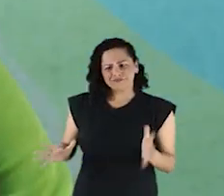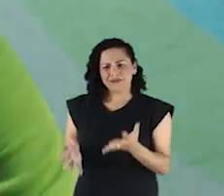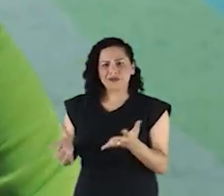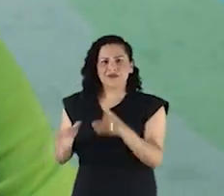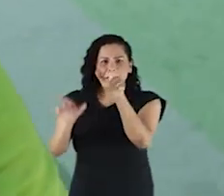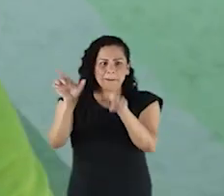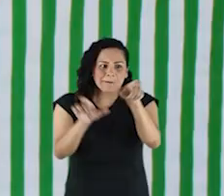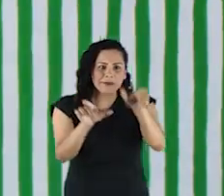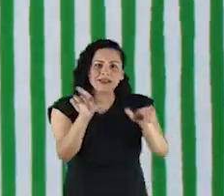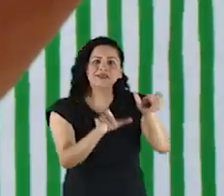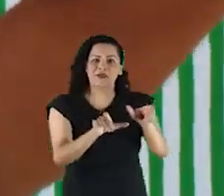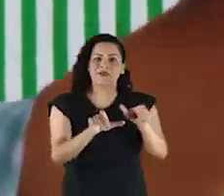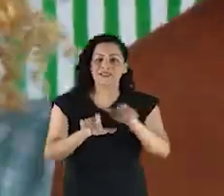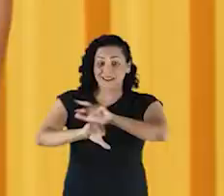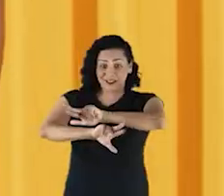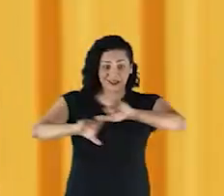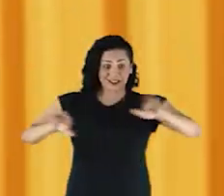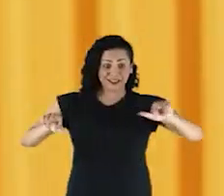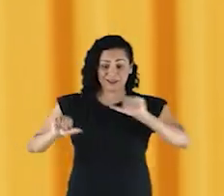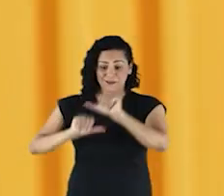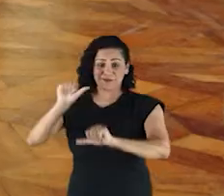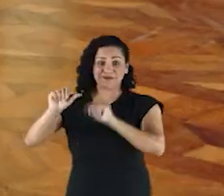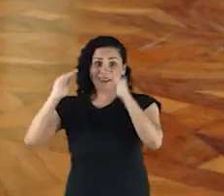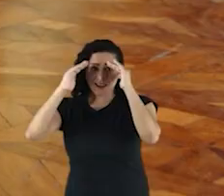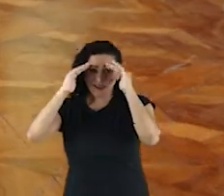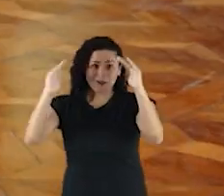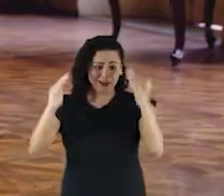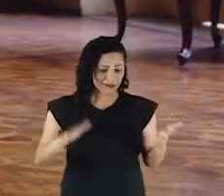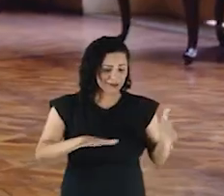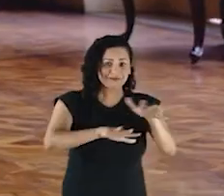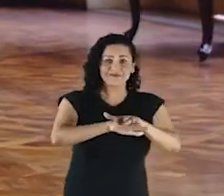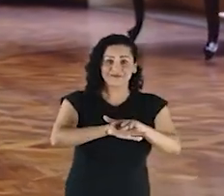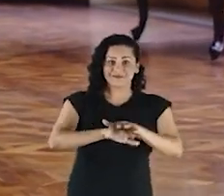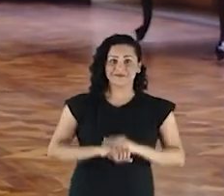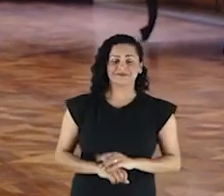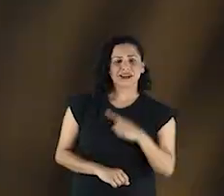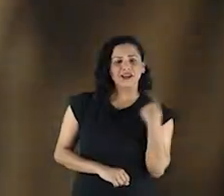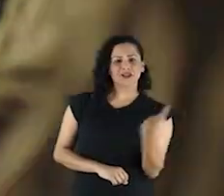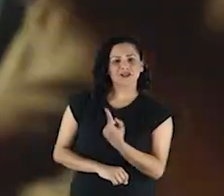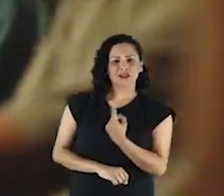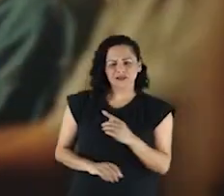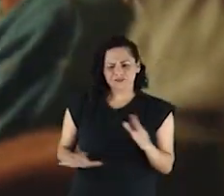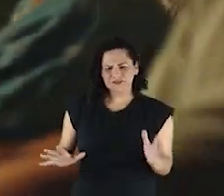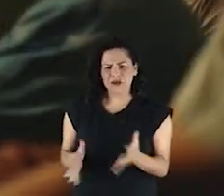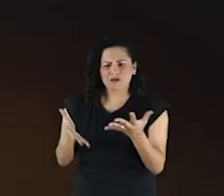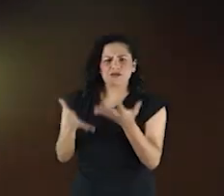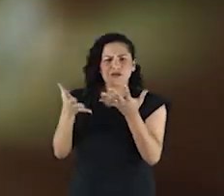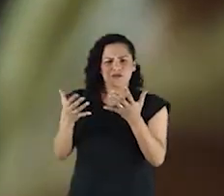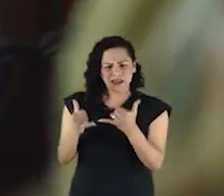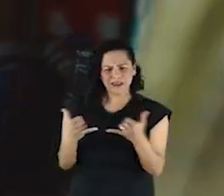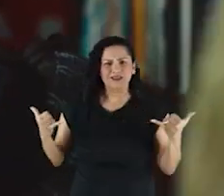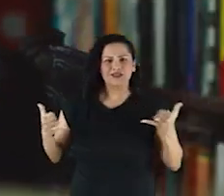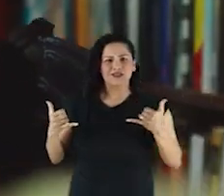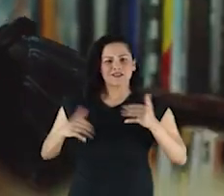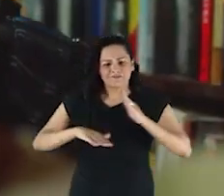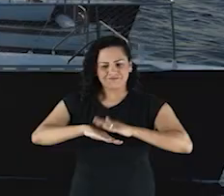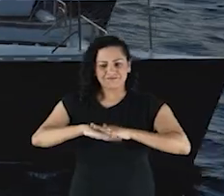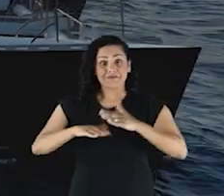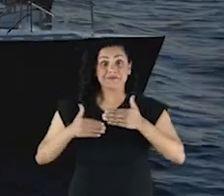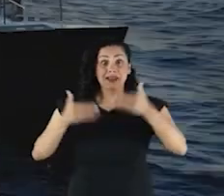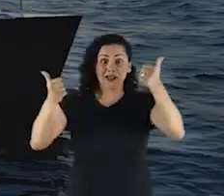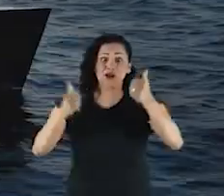nas pessoas, diversidade vira respeito, vira inclusão. E quando a gente coloca energia em dar o nosso